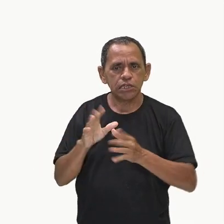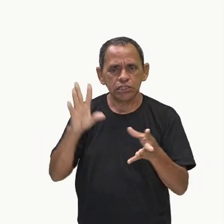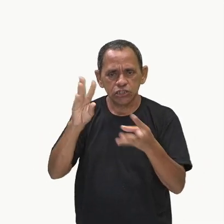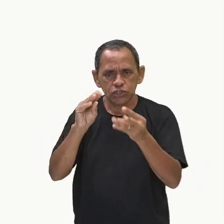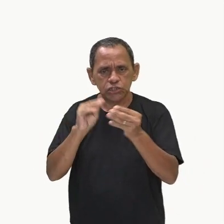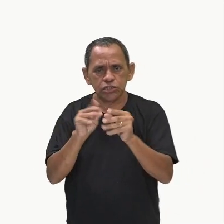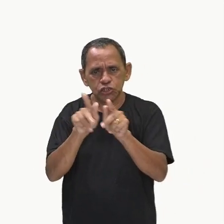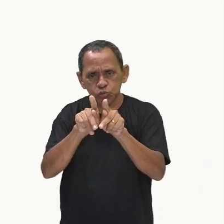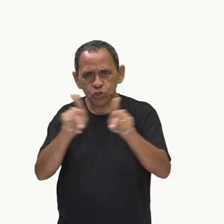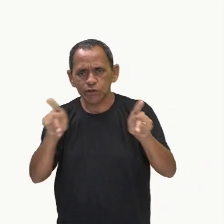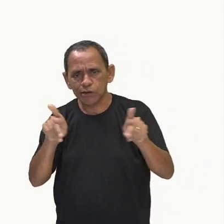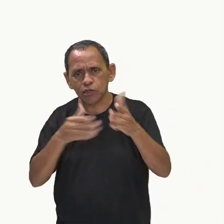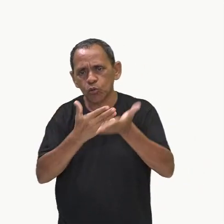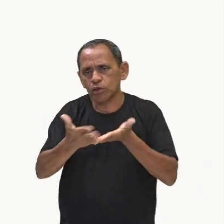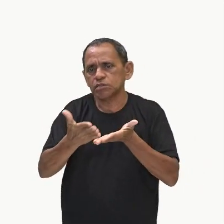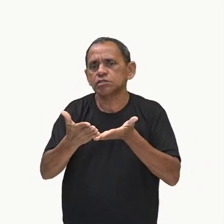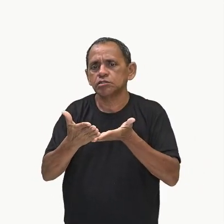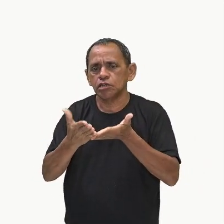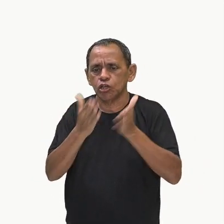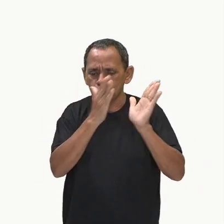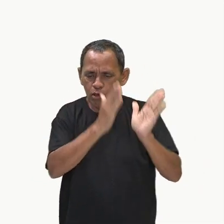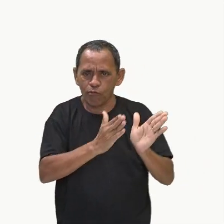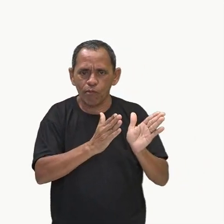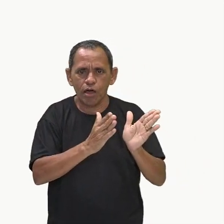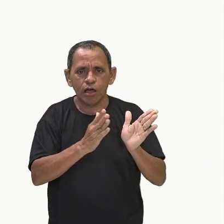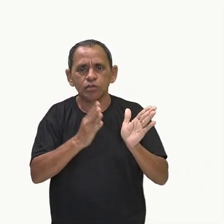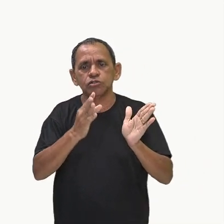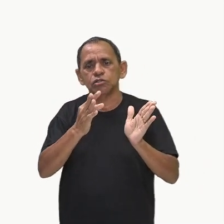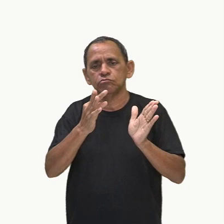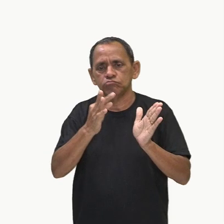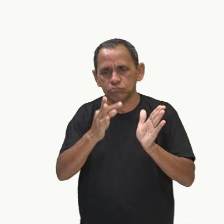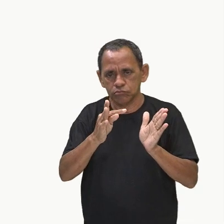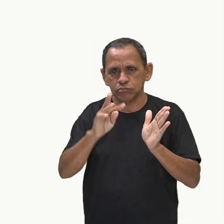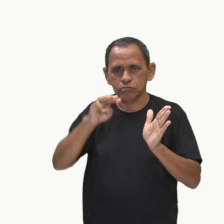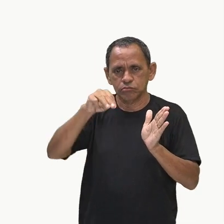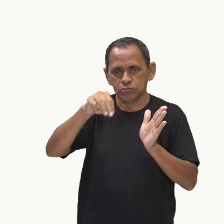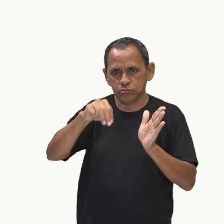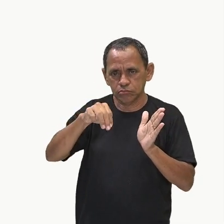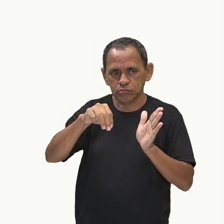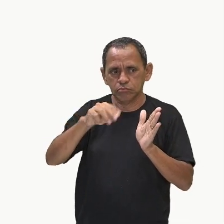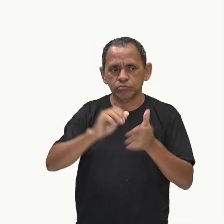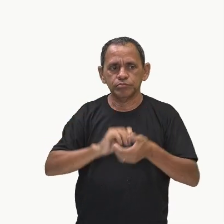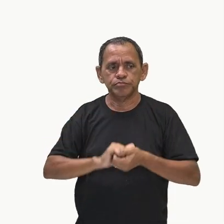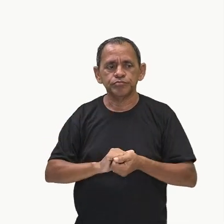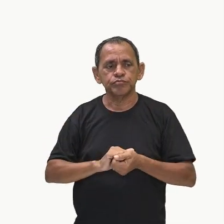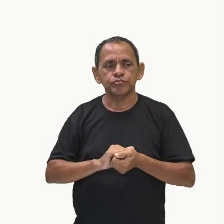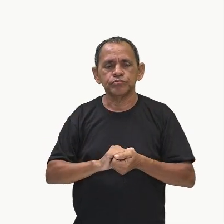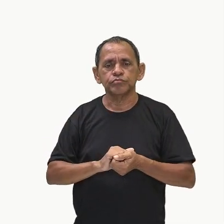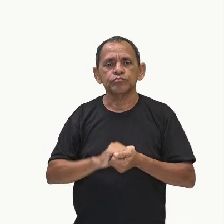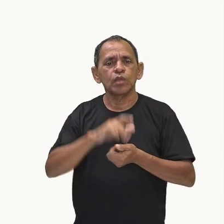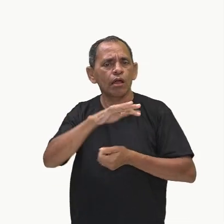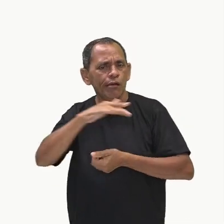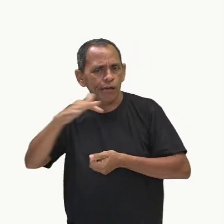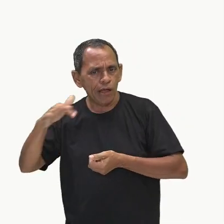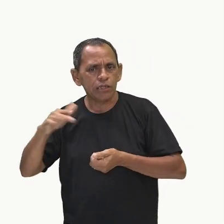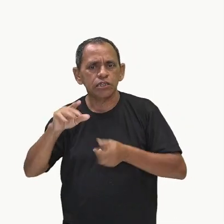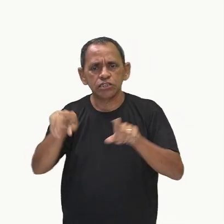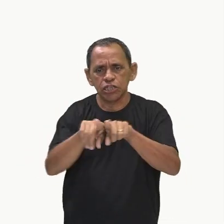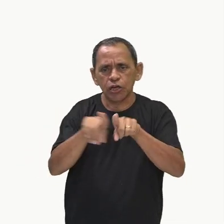começando pela fase da tradução, né? E aí nós temos um esquema didático mostrando